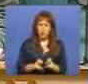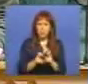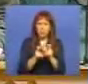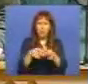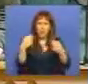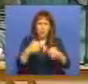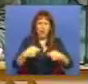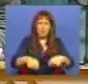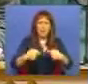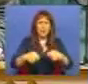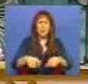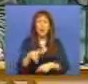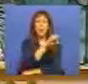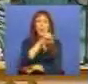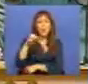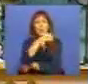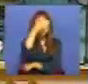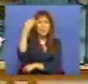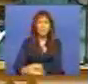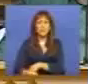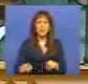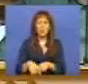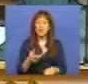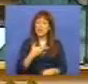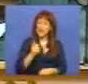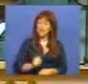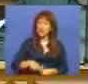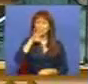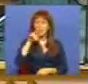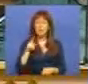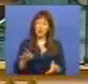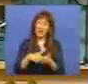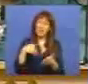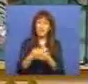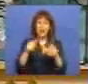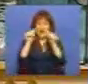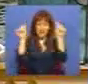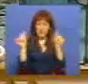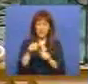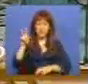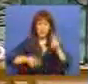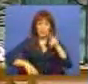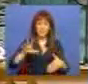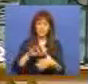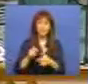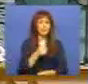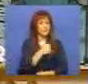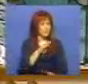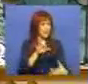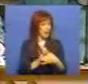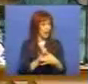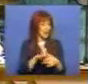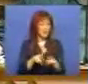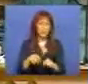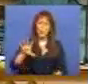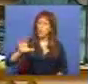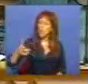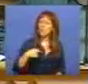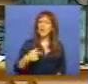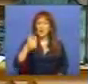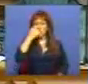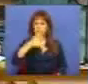crescer. 80% das dívidas das famílias ao sistema financeiro relacionam-se com a habitação. O país